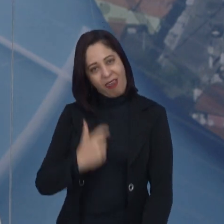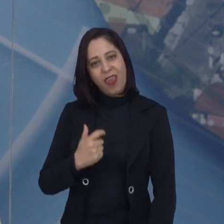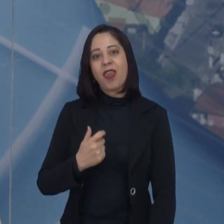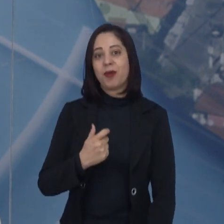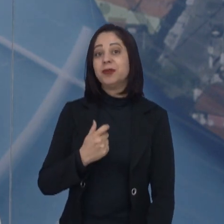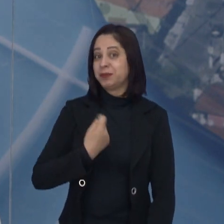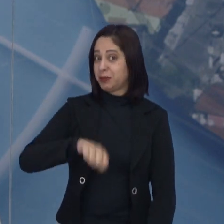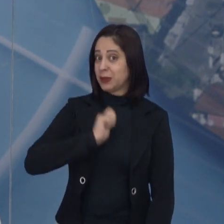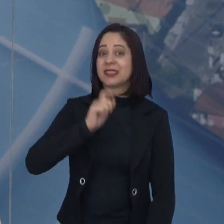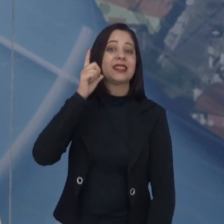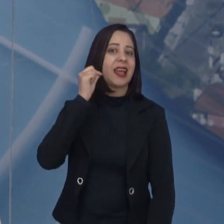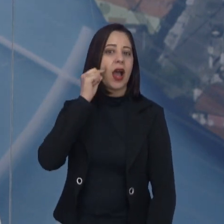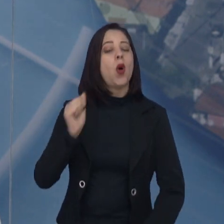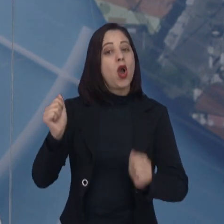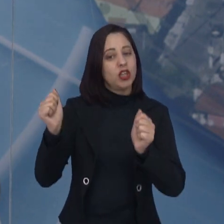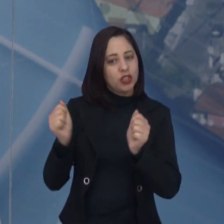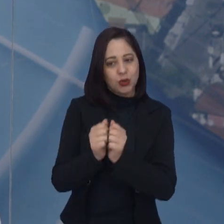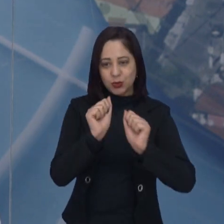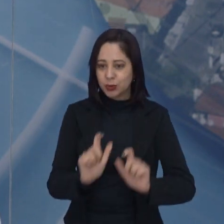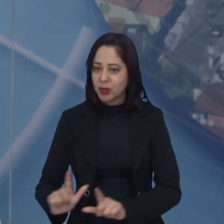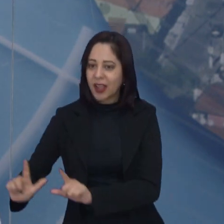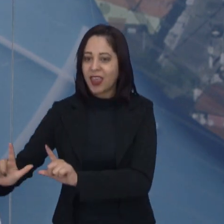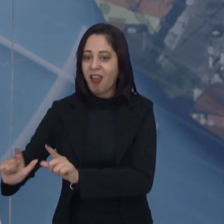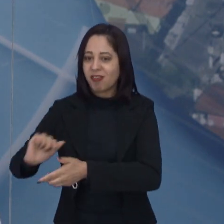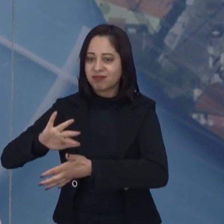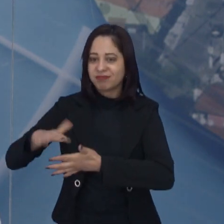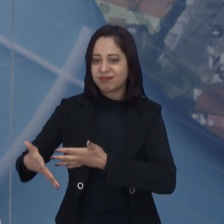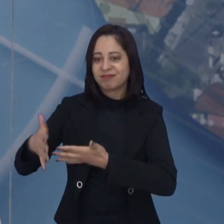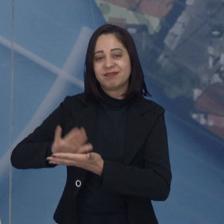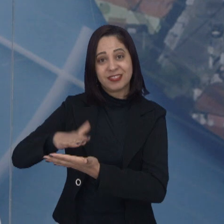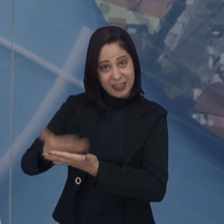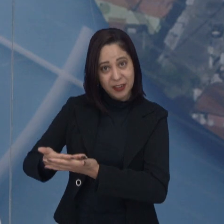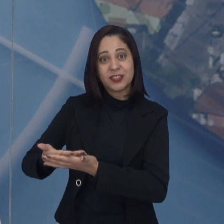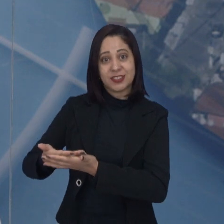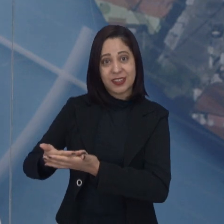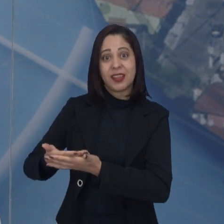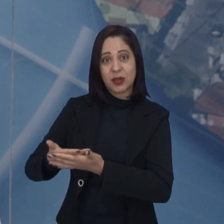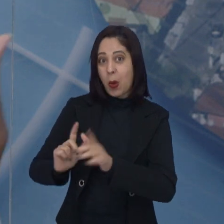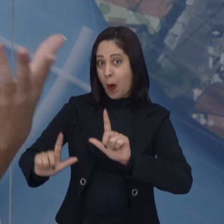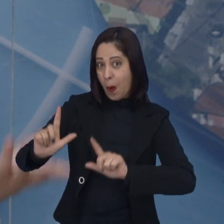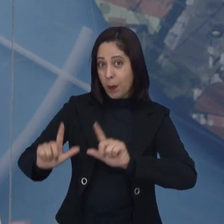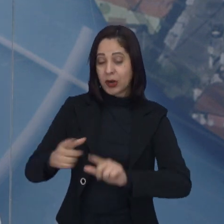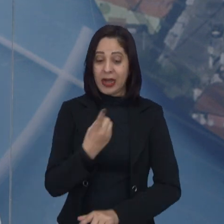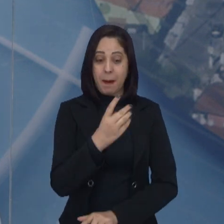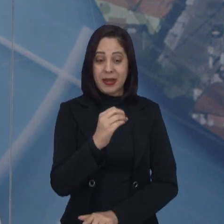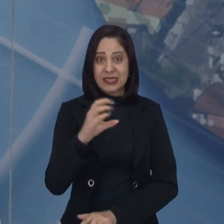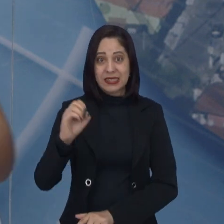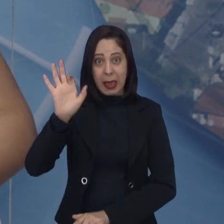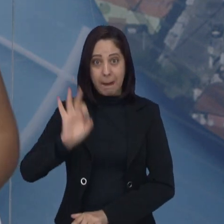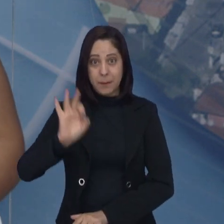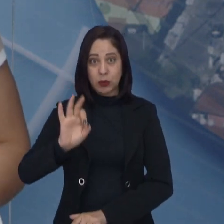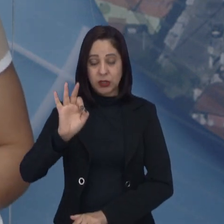intérprete de Libras, estará conosco até o final do Diálogos. É a TV Câmara com tradução 100% em Libras